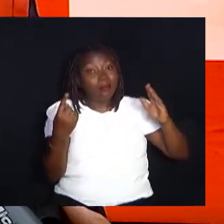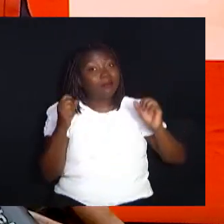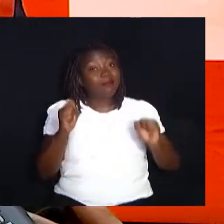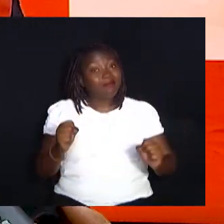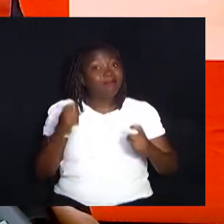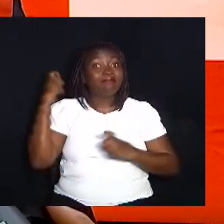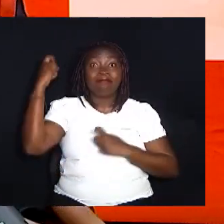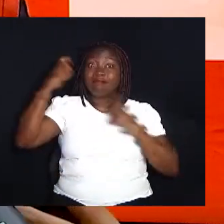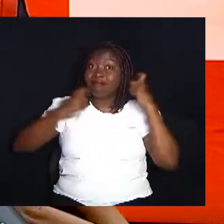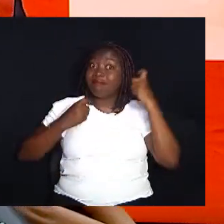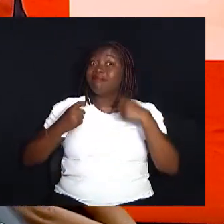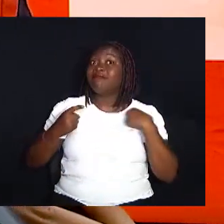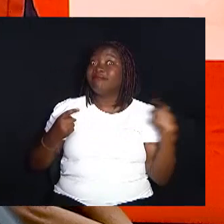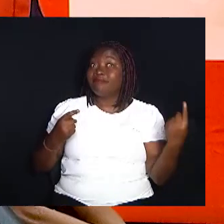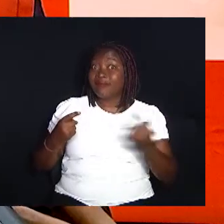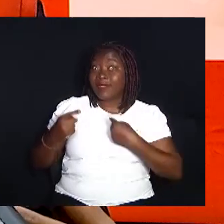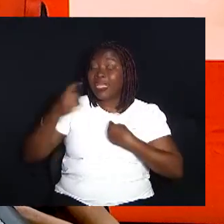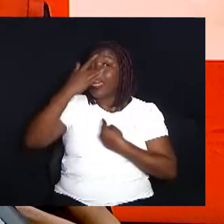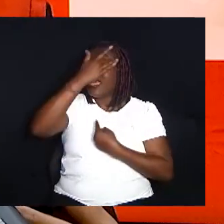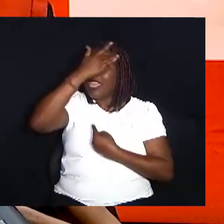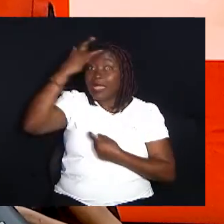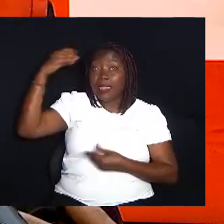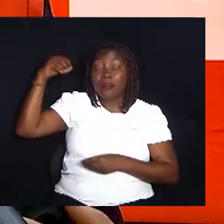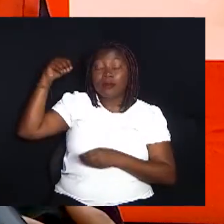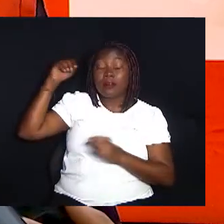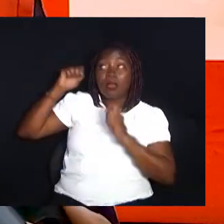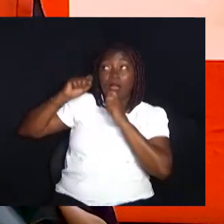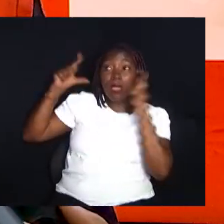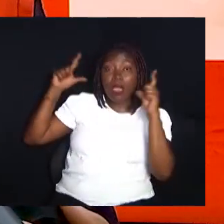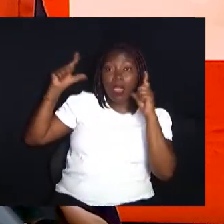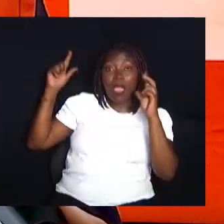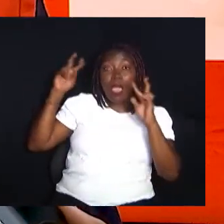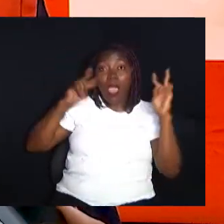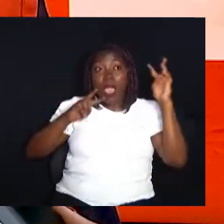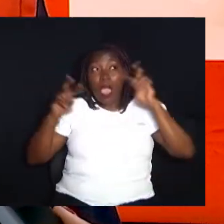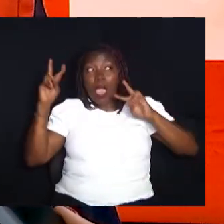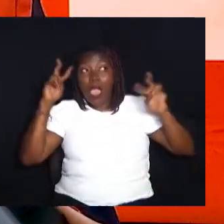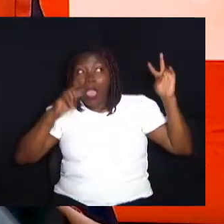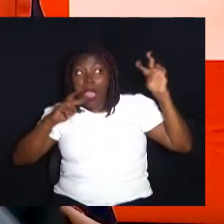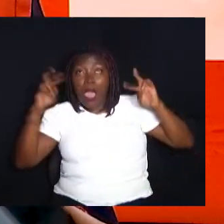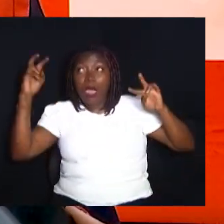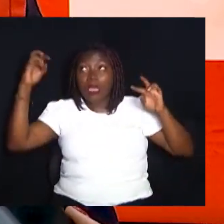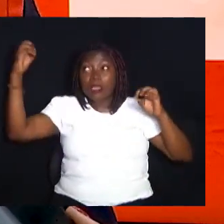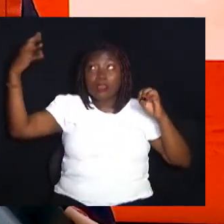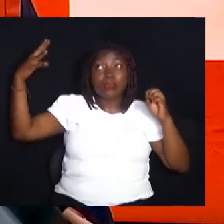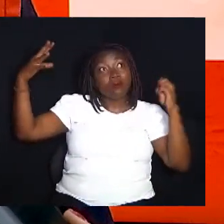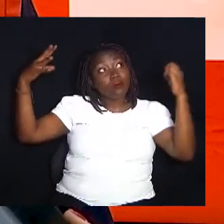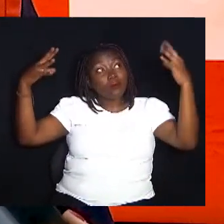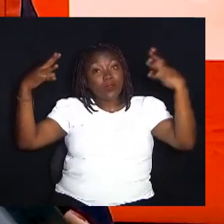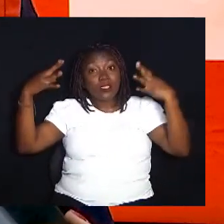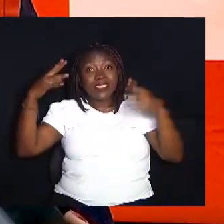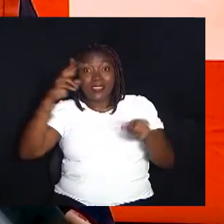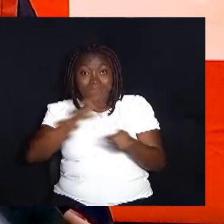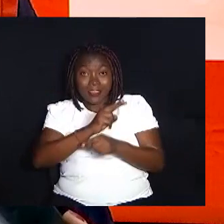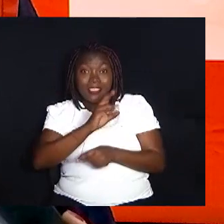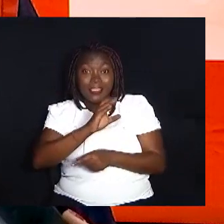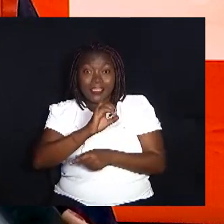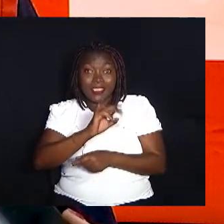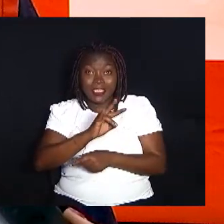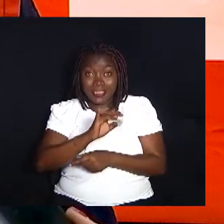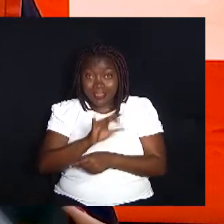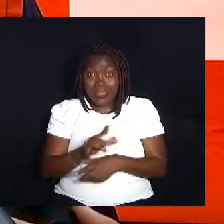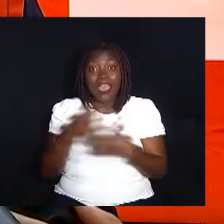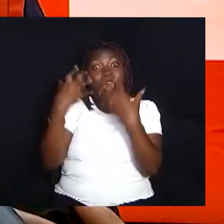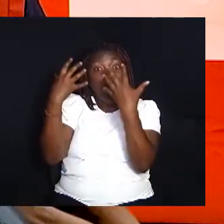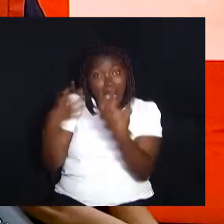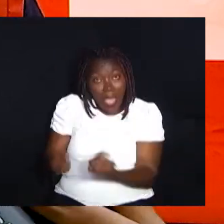parede uma pessoa ir a óbito Então essa é a grande preocupação Nossa quer dizer as pessoas estejam atenta a a a os alertas que